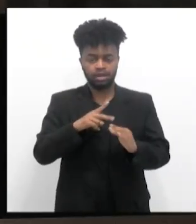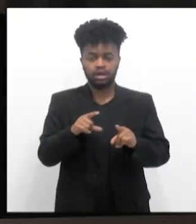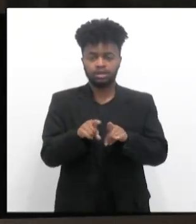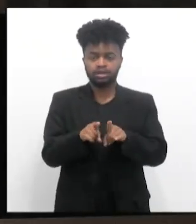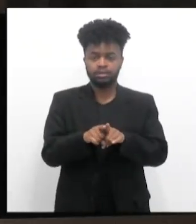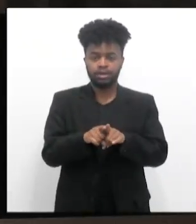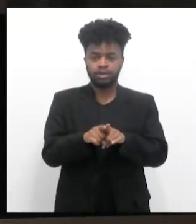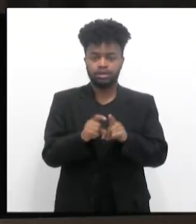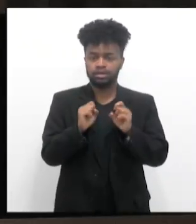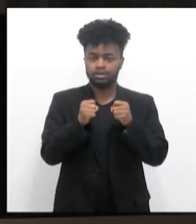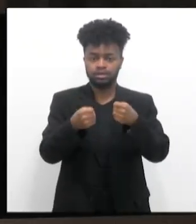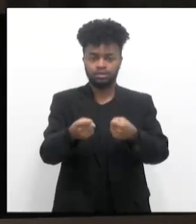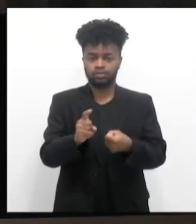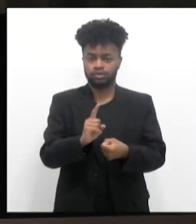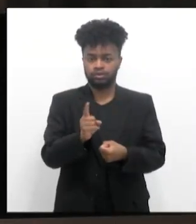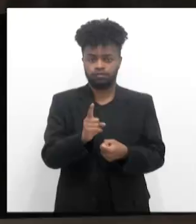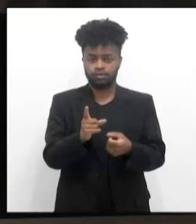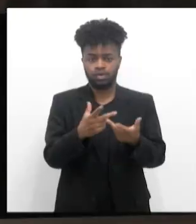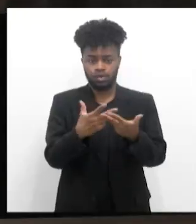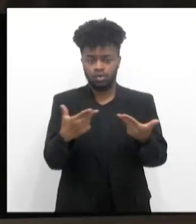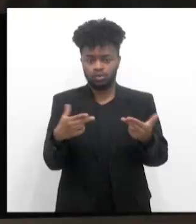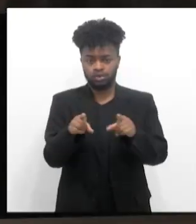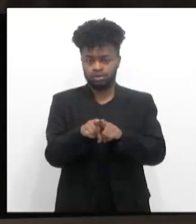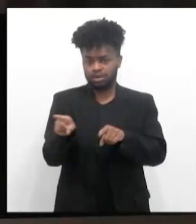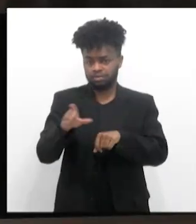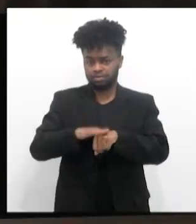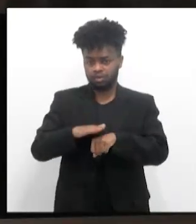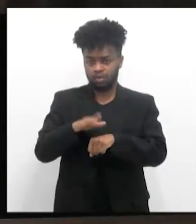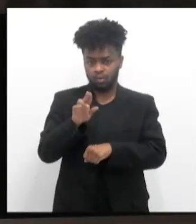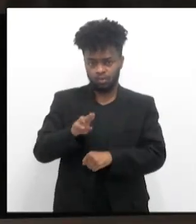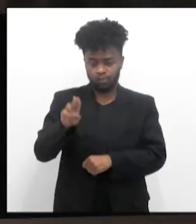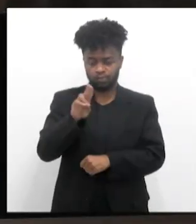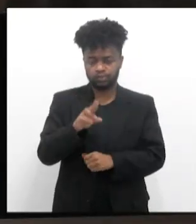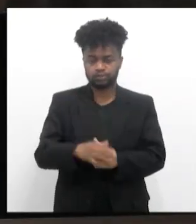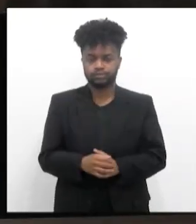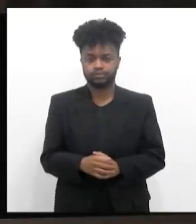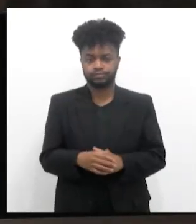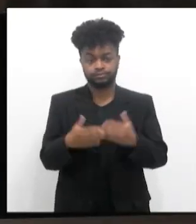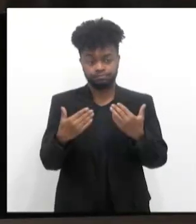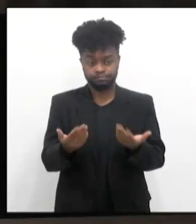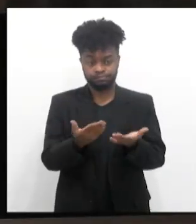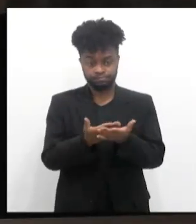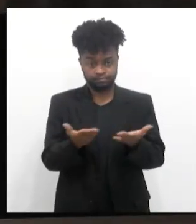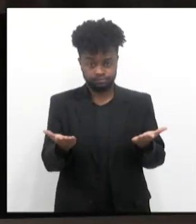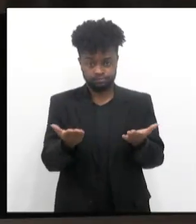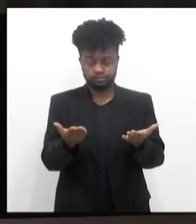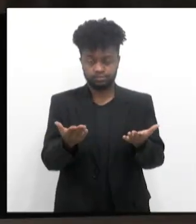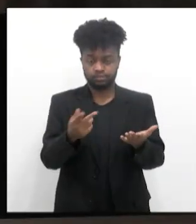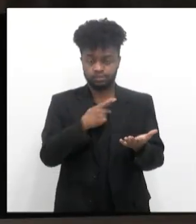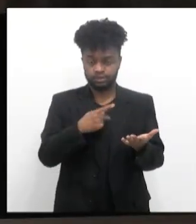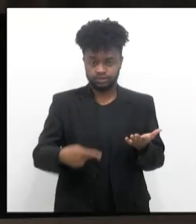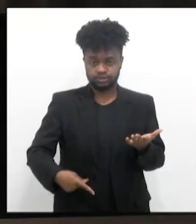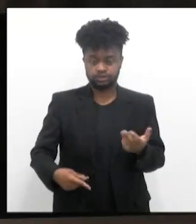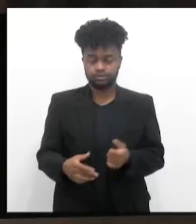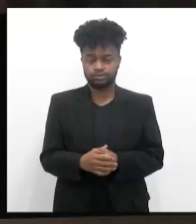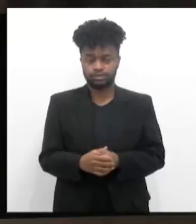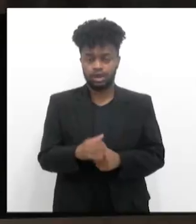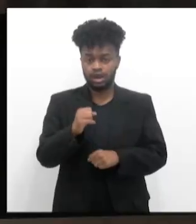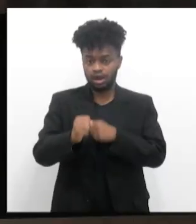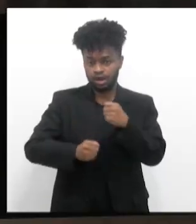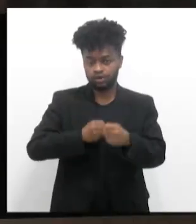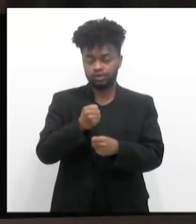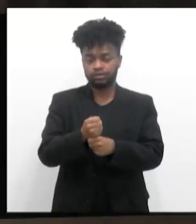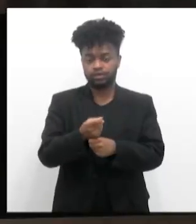não defende aquilo que, inclusive, se utiliza. Então, senhores, senhor presidente, ano que